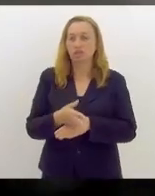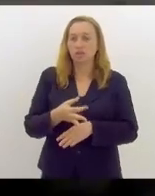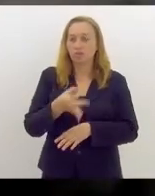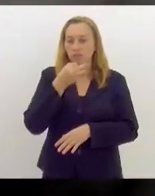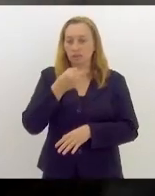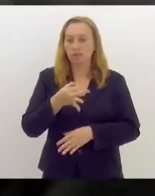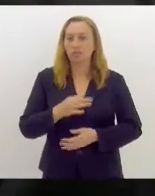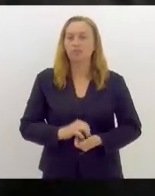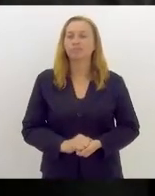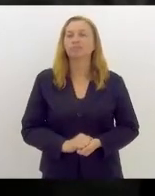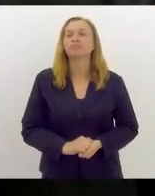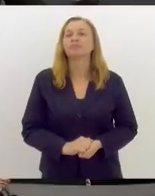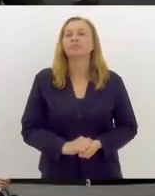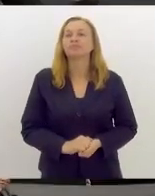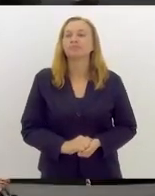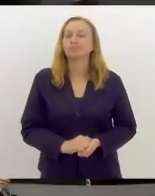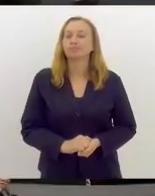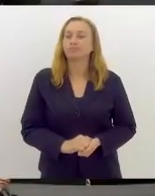termo